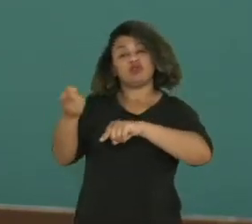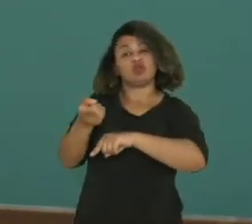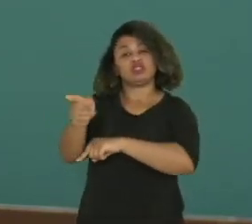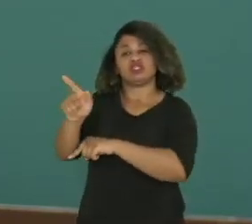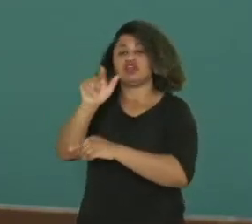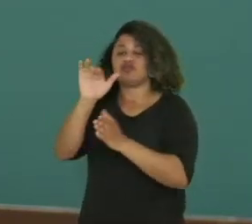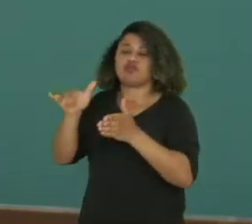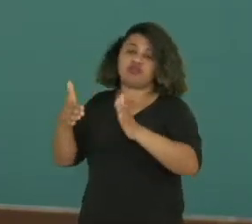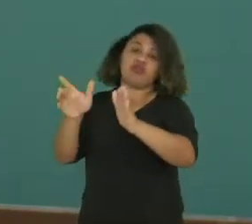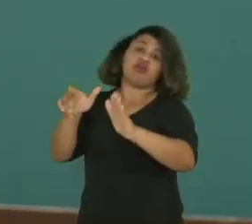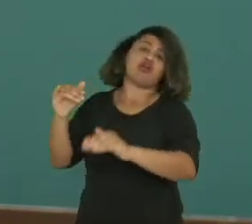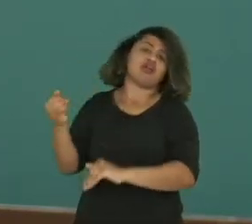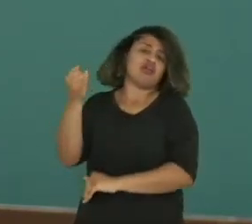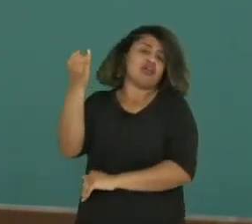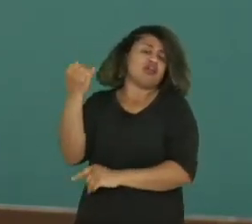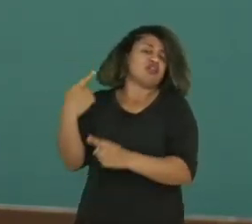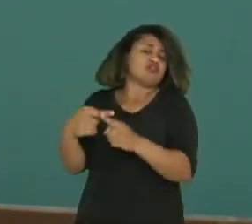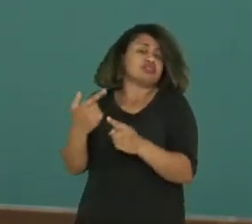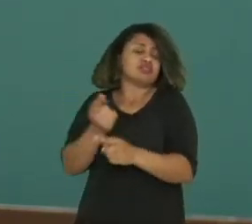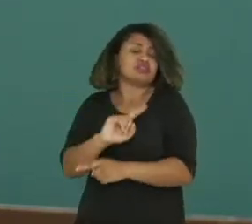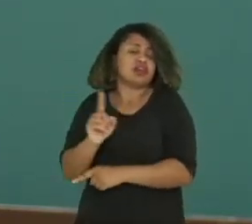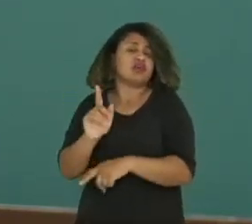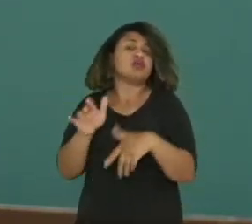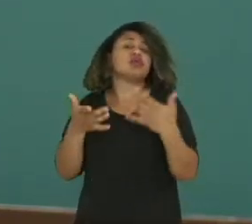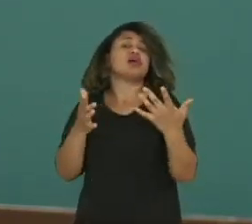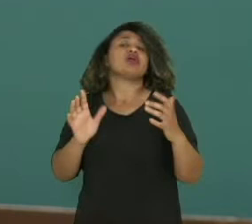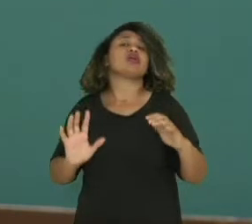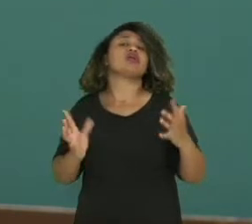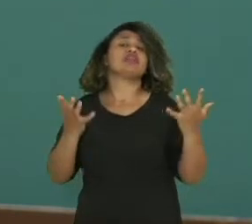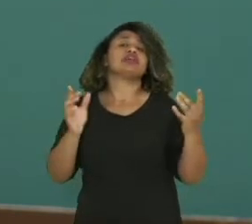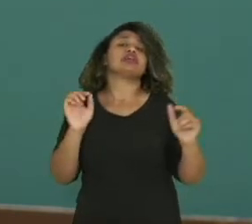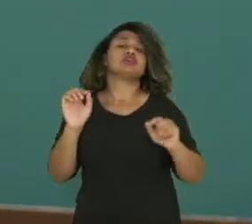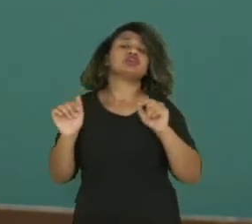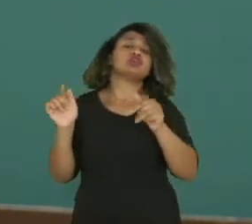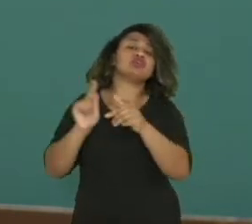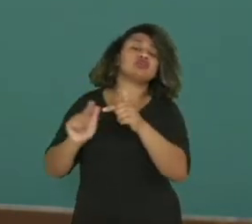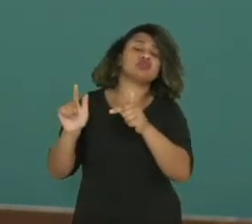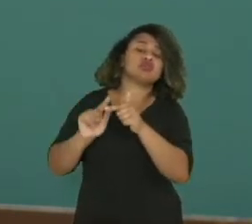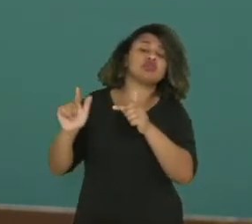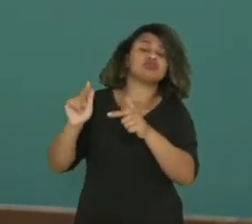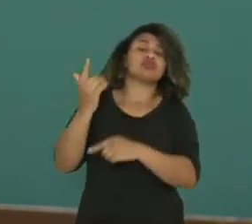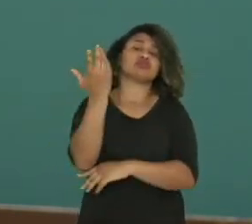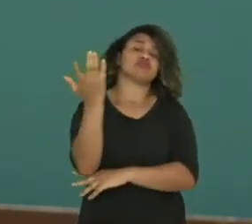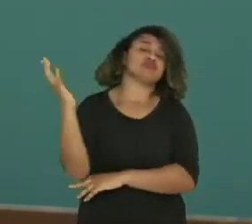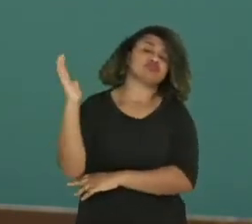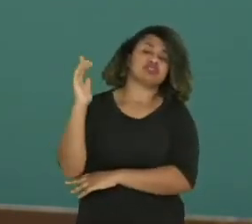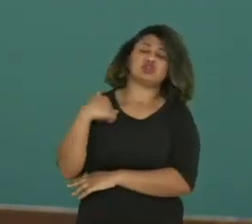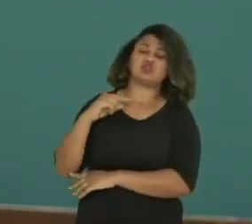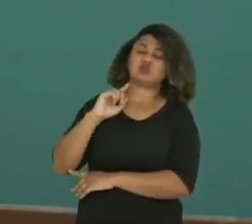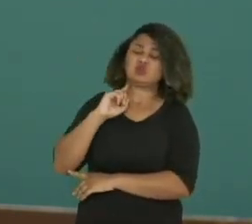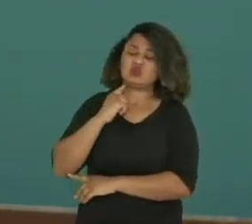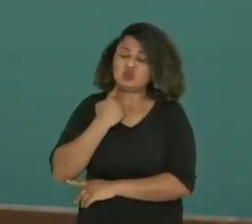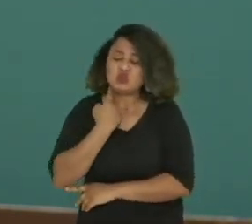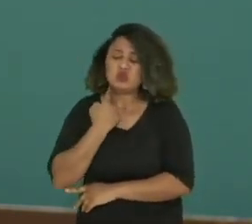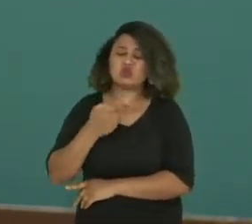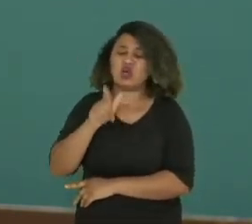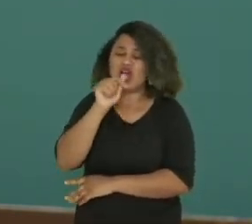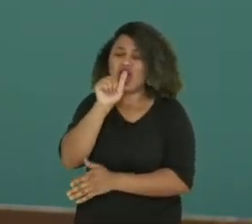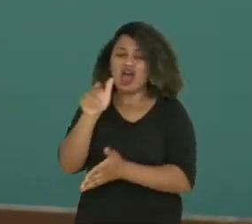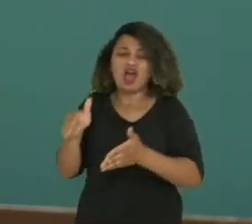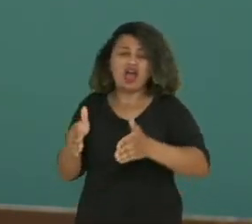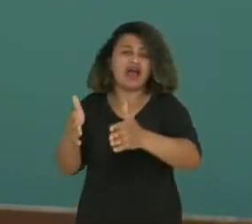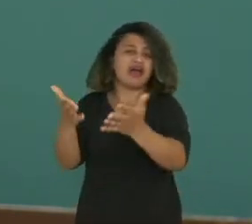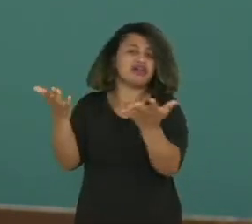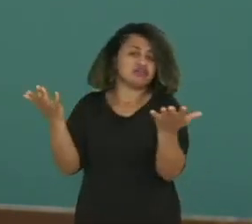importantíssimo, porque se isso não acontece, nós vamos ter o quê? Problemas ambientais, de poluição, de contaminação das águas,